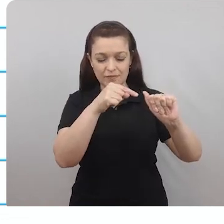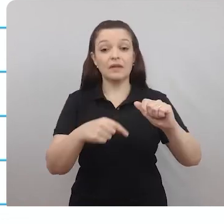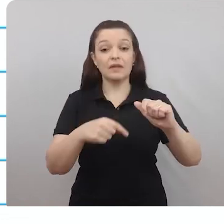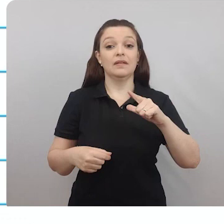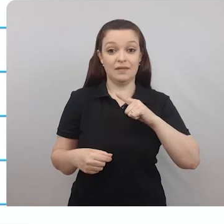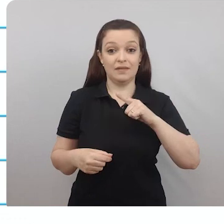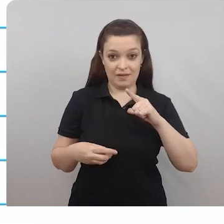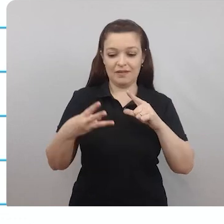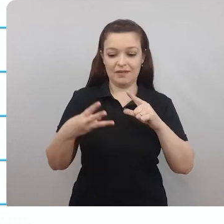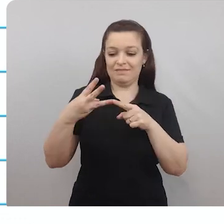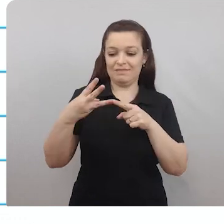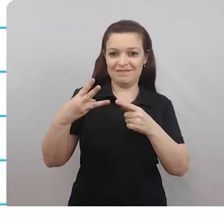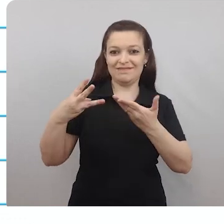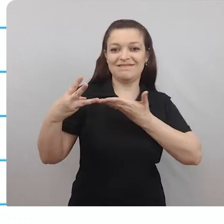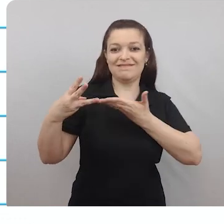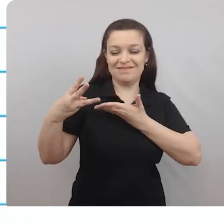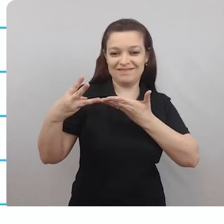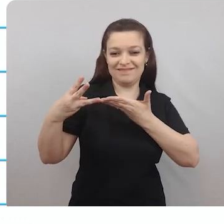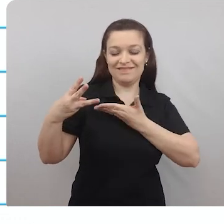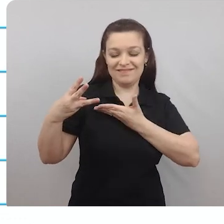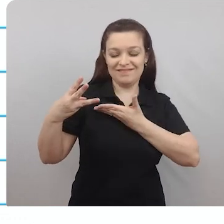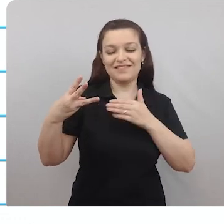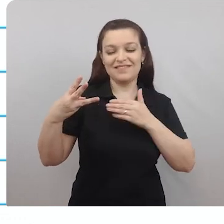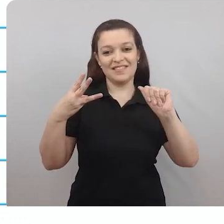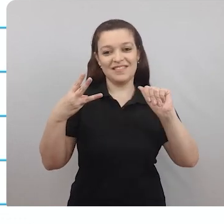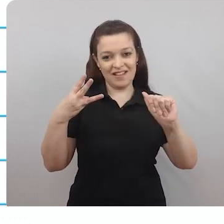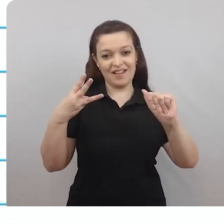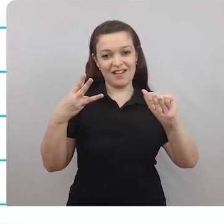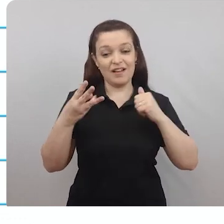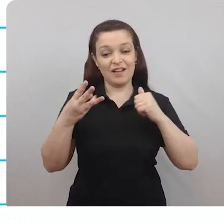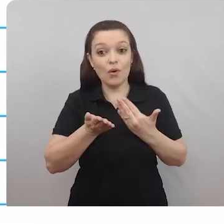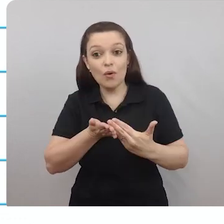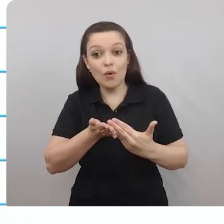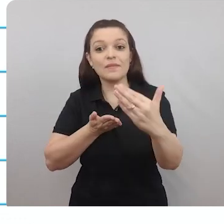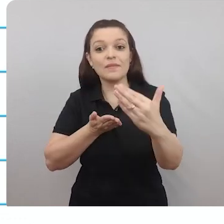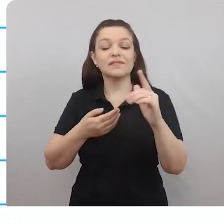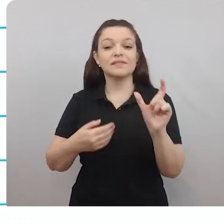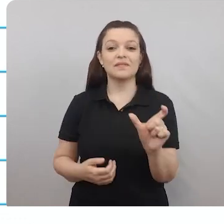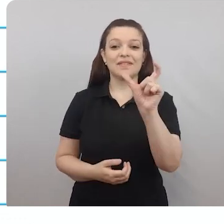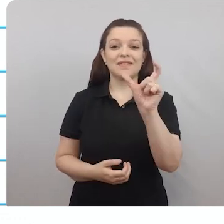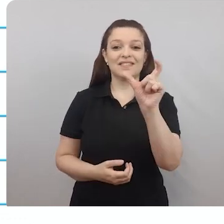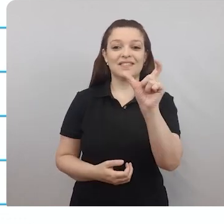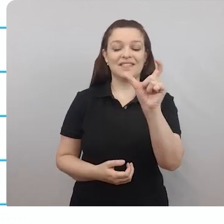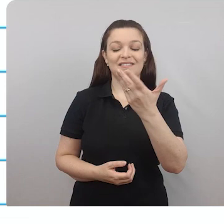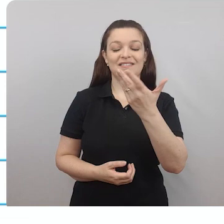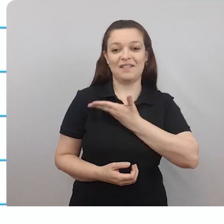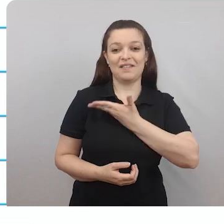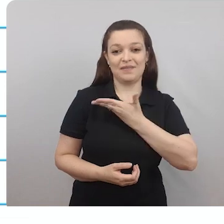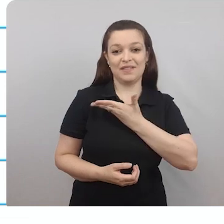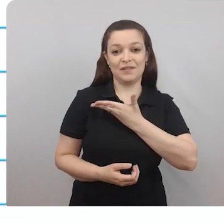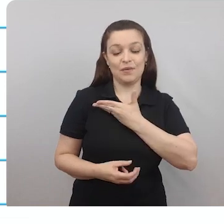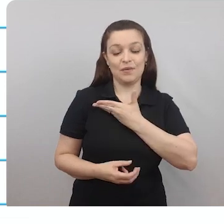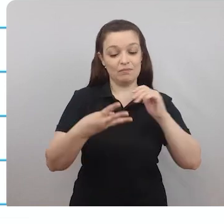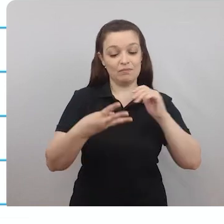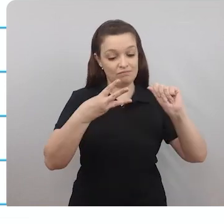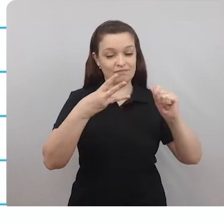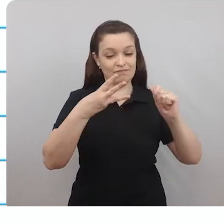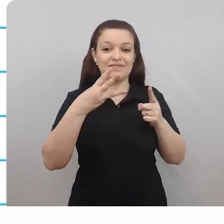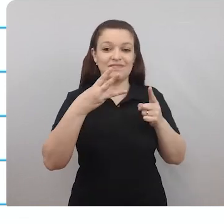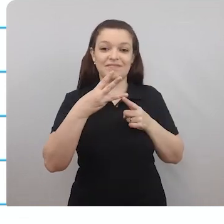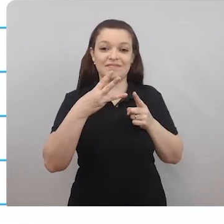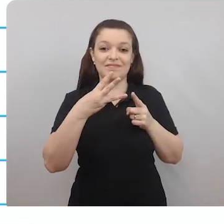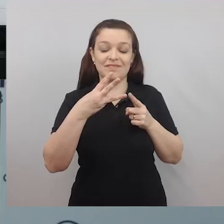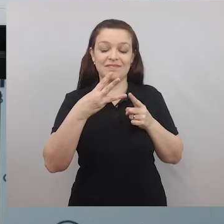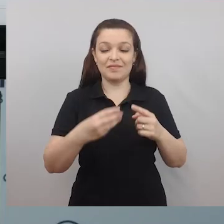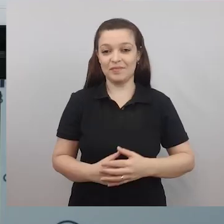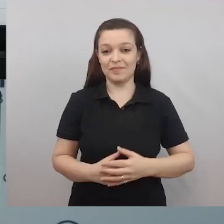A? Amigos é a letra inicial. A letra inicial da palavra amigos é a